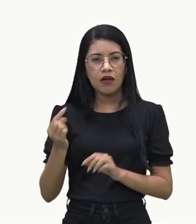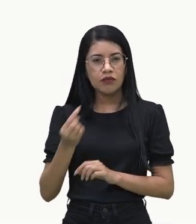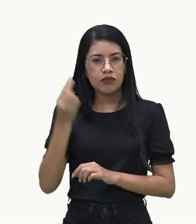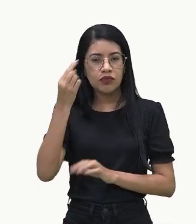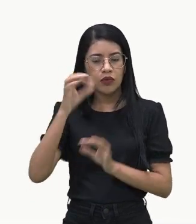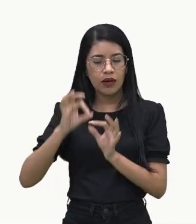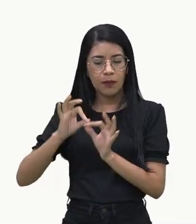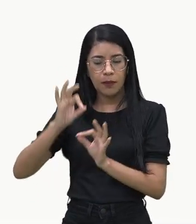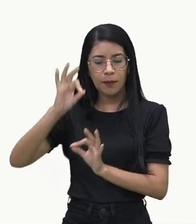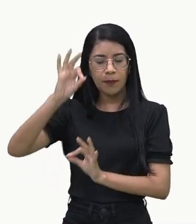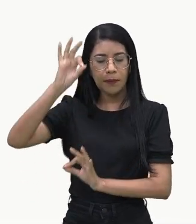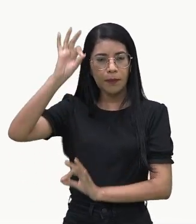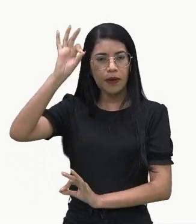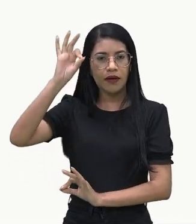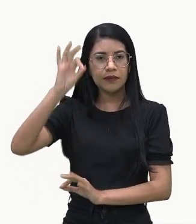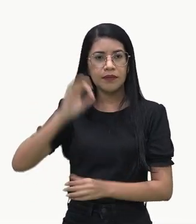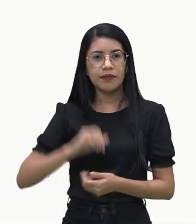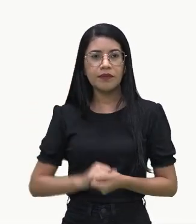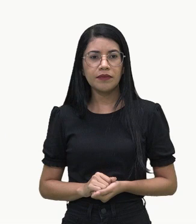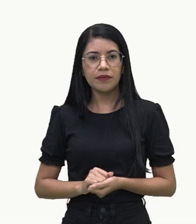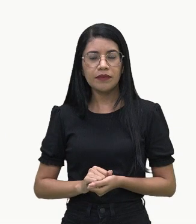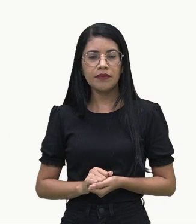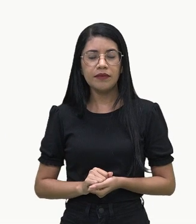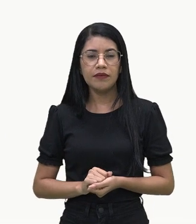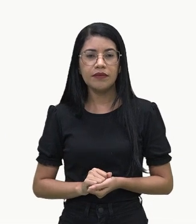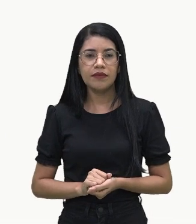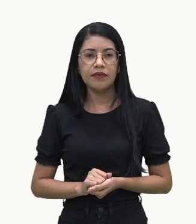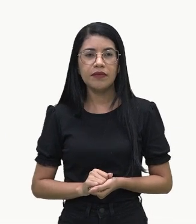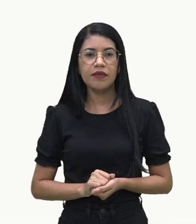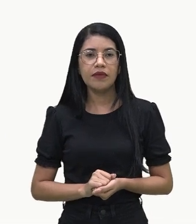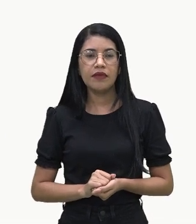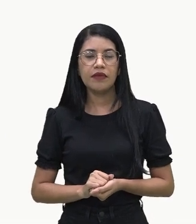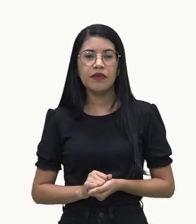vocês visualizaram aí. O professor Mário,